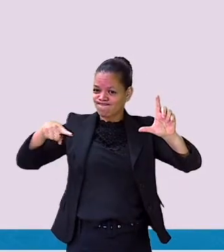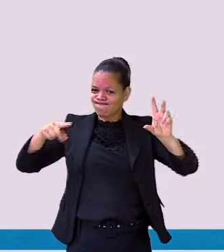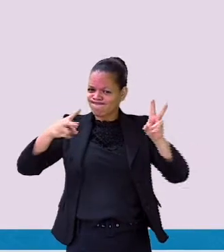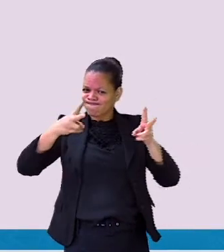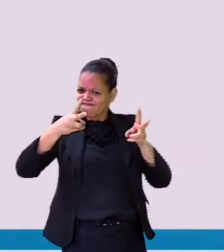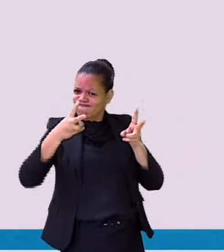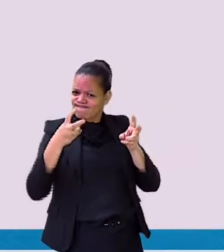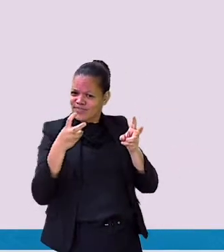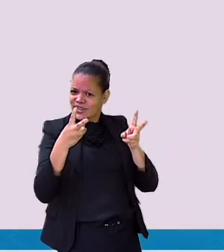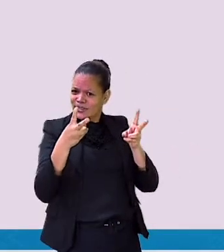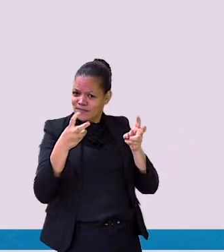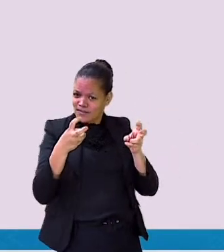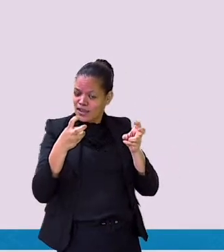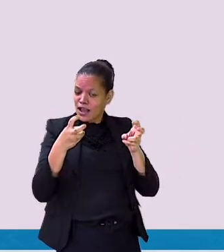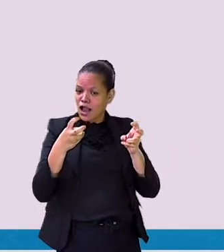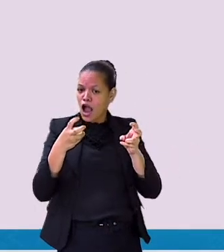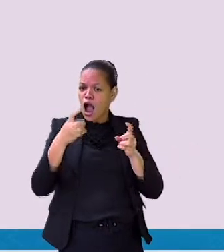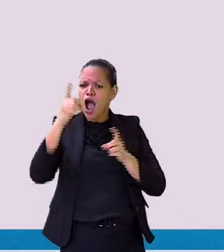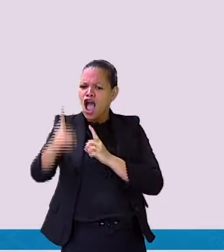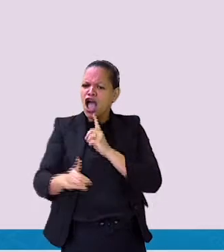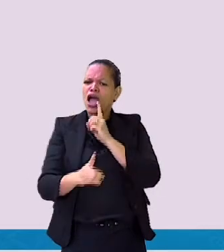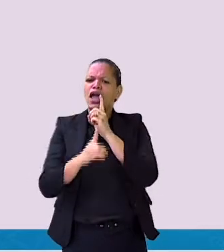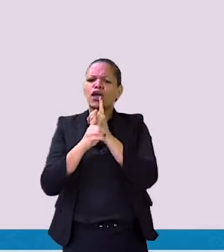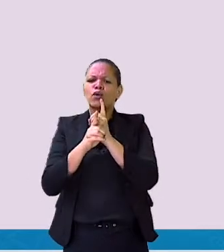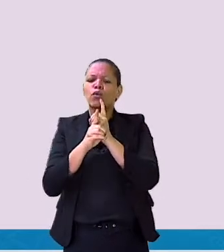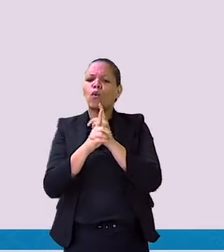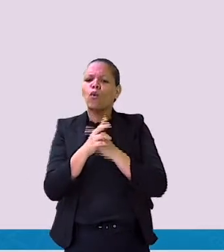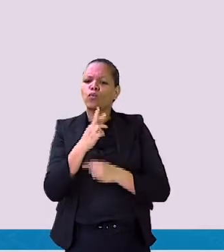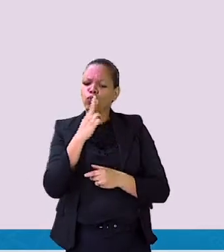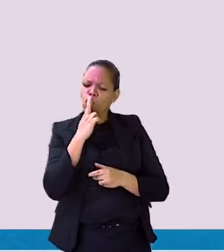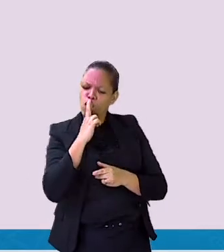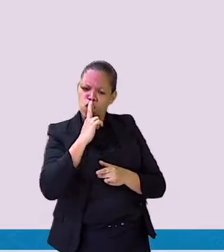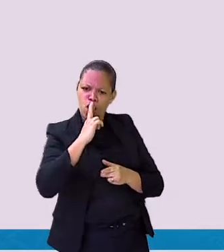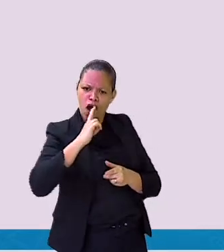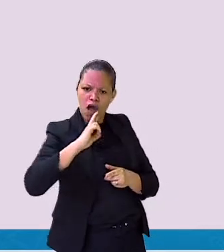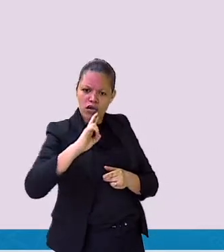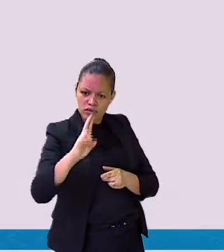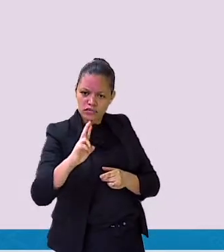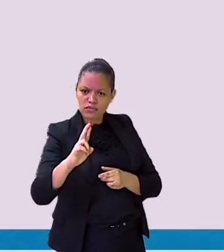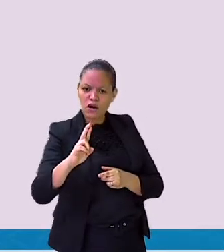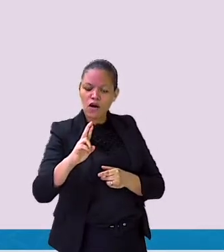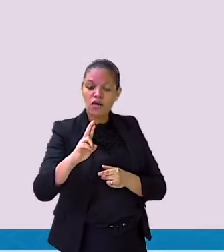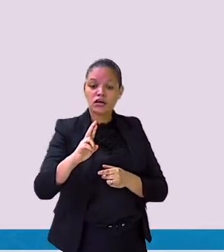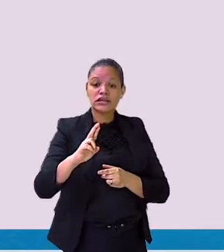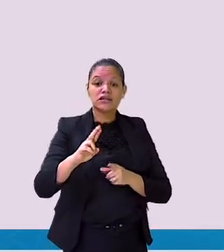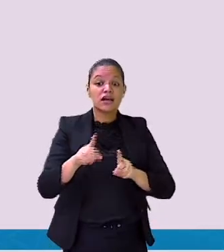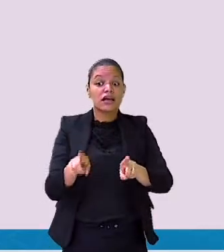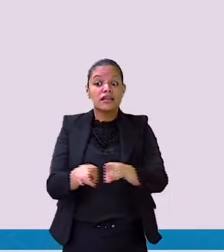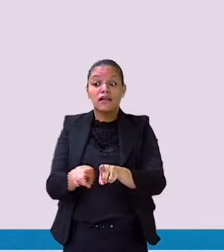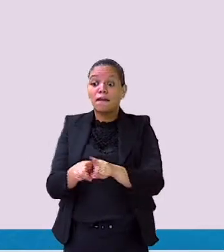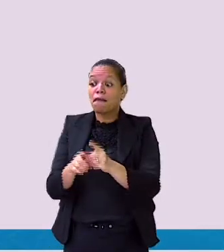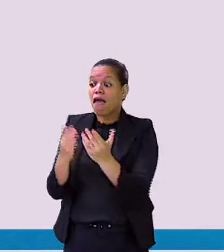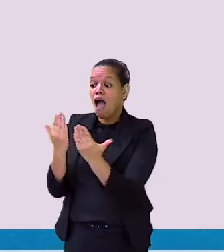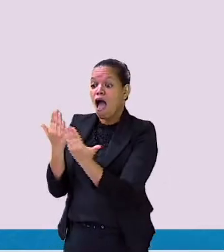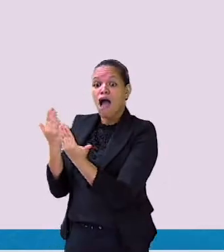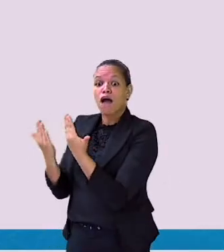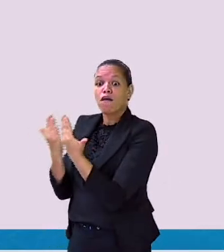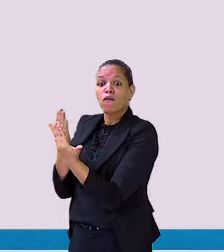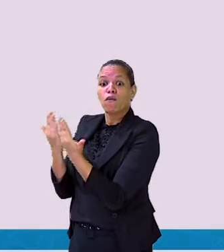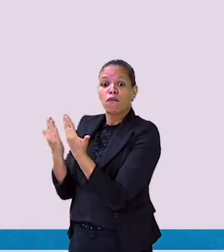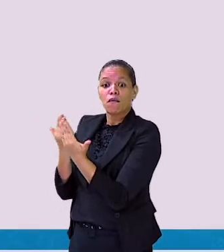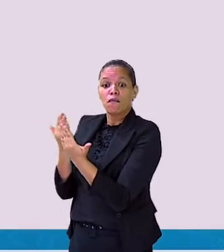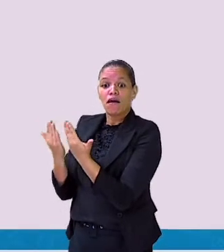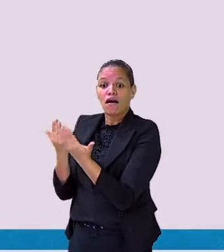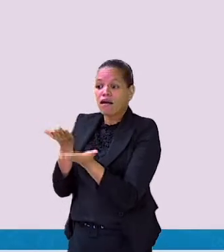padrões, verificar resultados e comparar medidas de forma ágil. Estão presentes